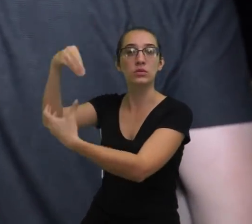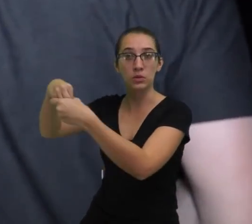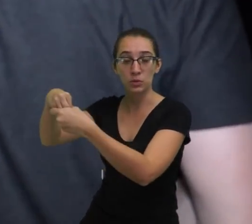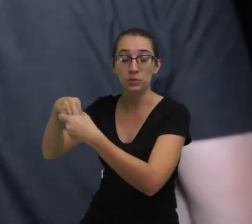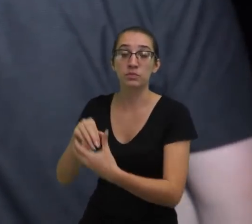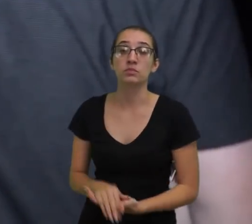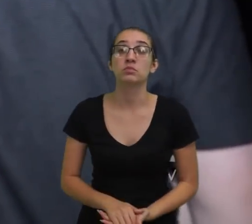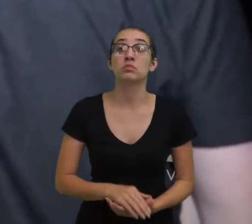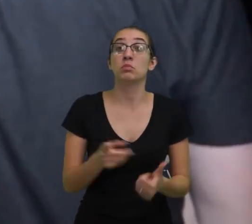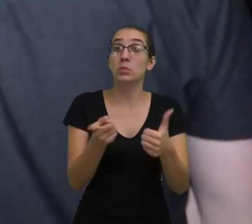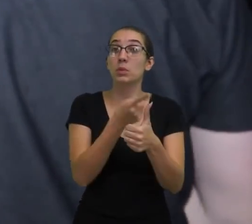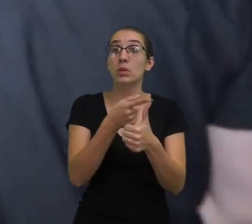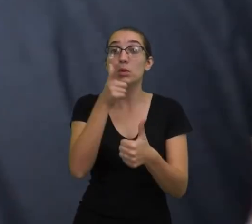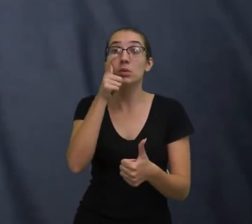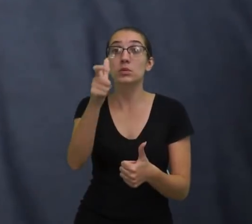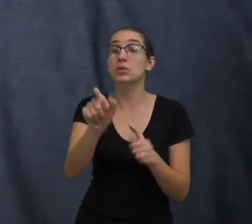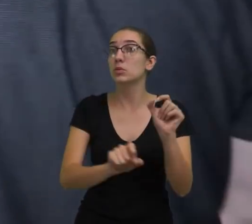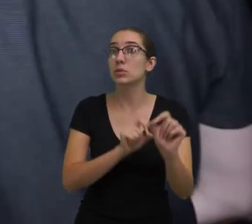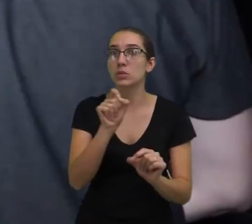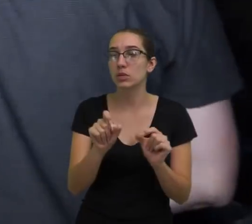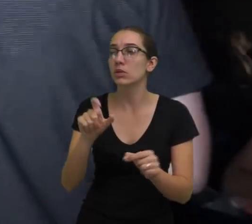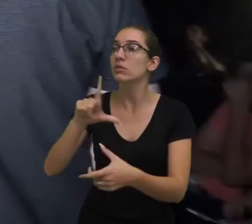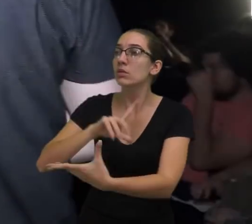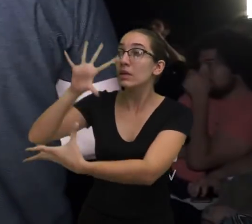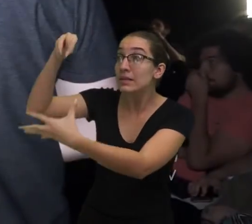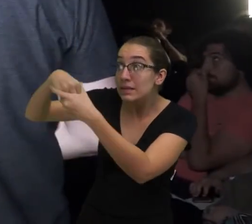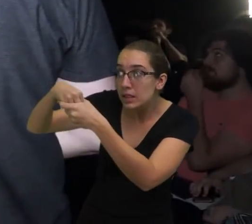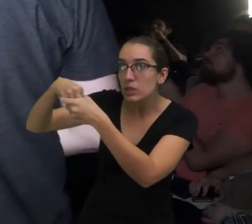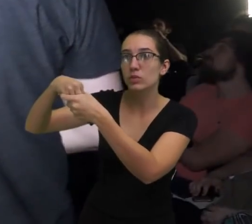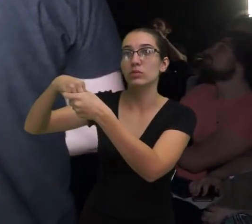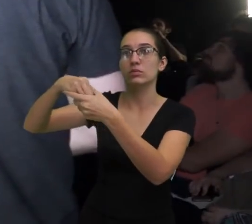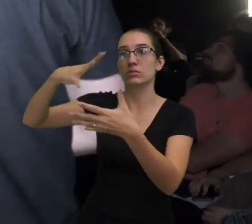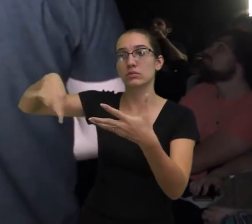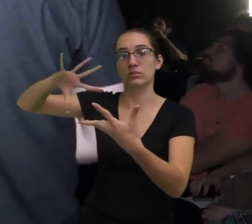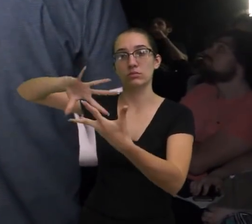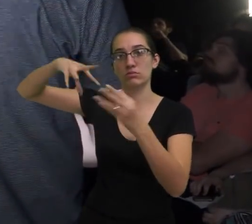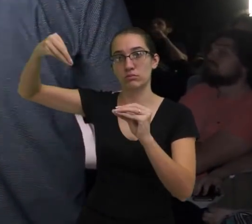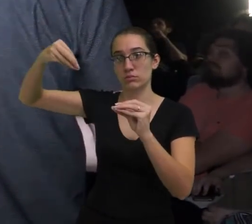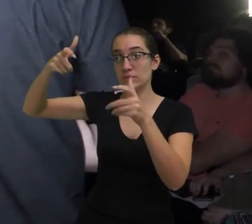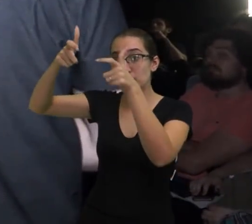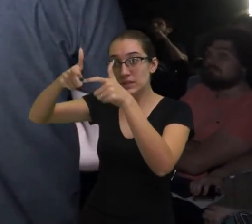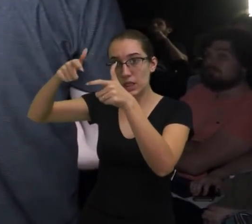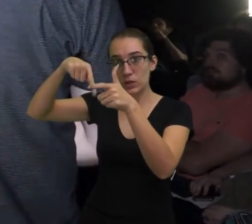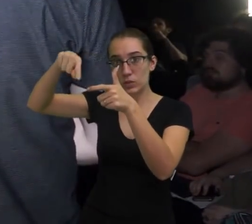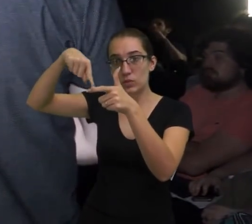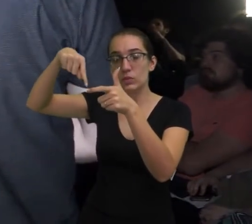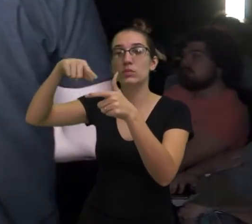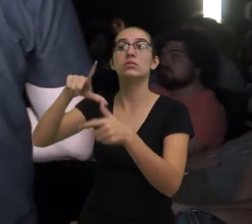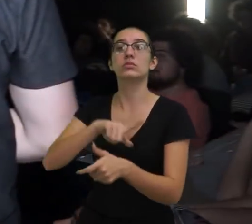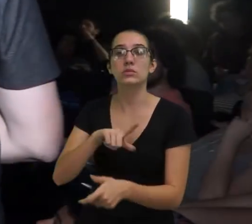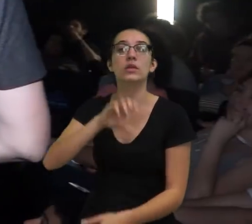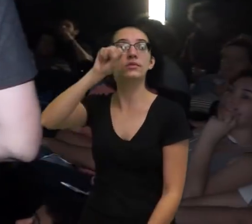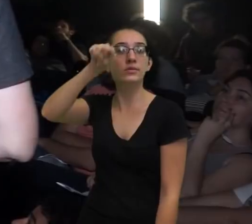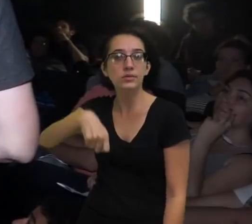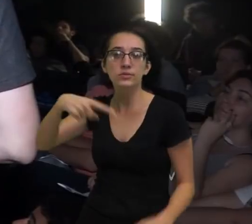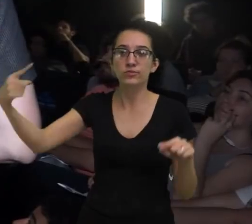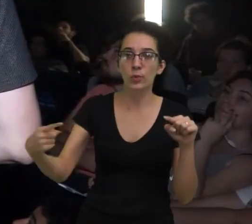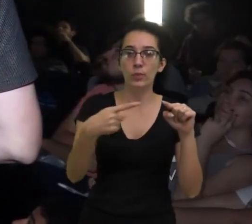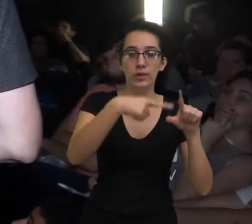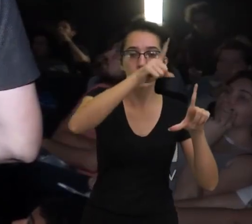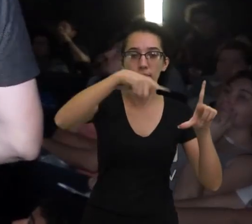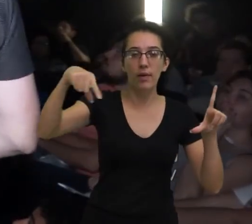lá no centro da Via Láctea, tem emissão em ondas de rádio e tem emissão em raio-x, mas não tem